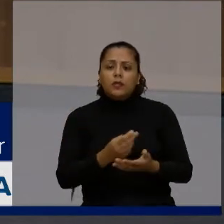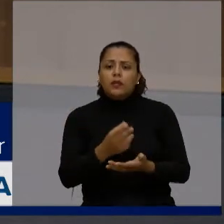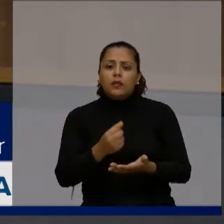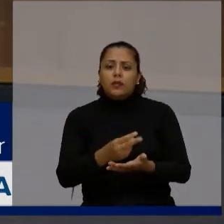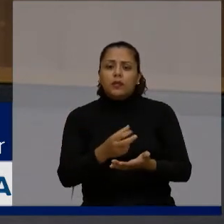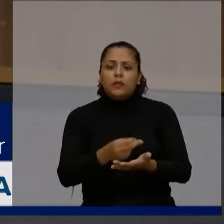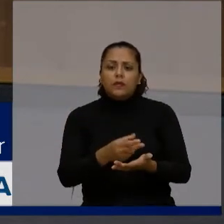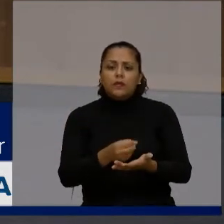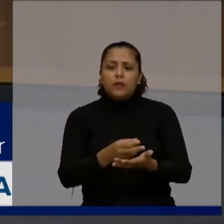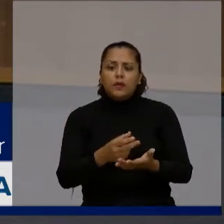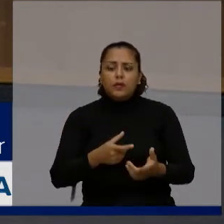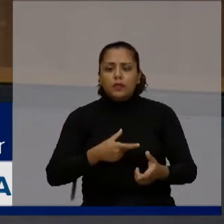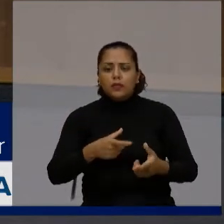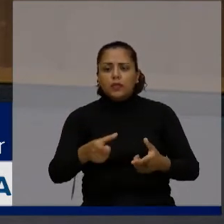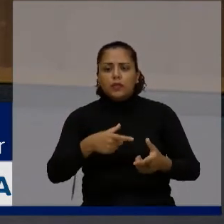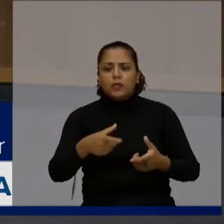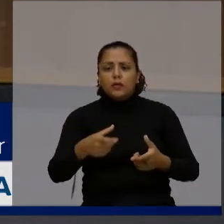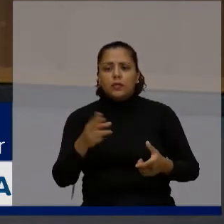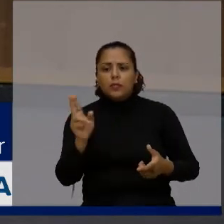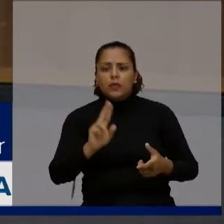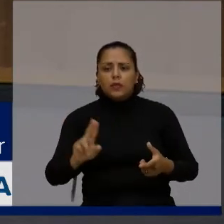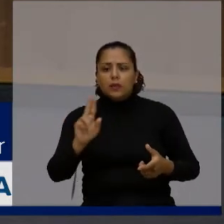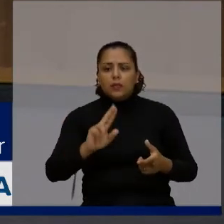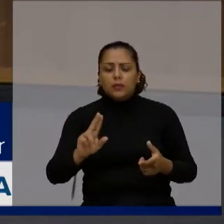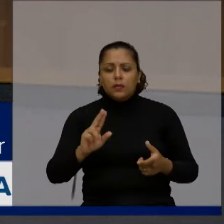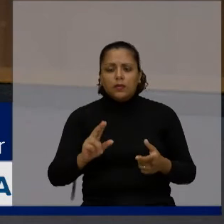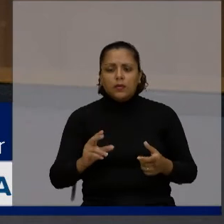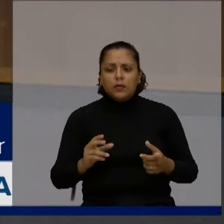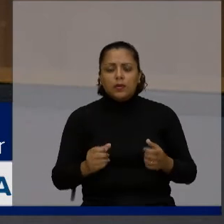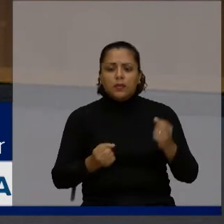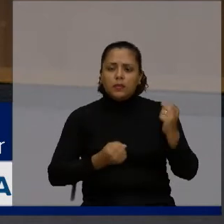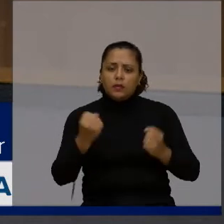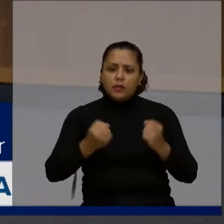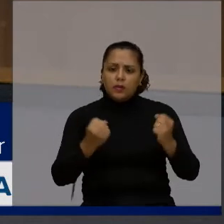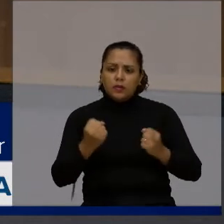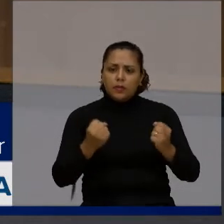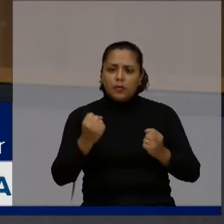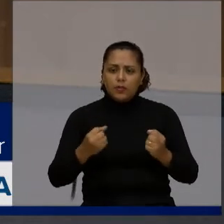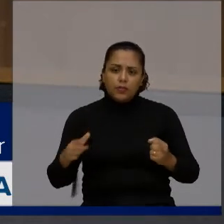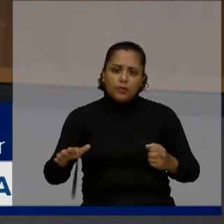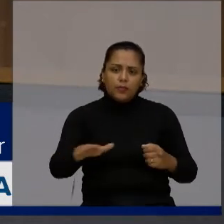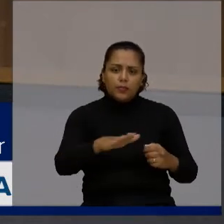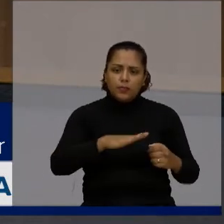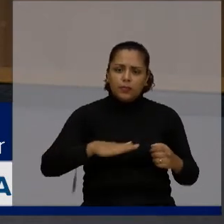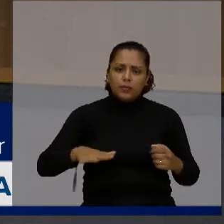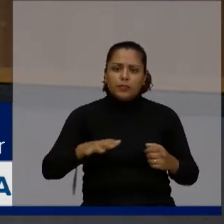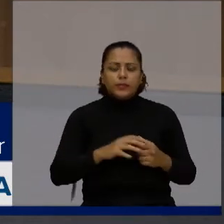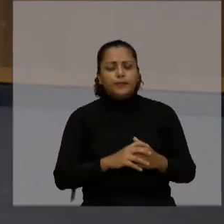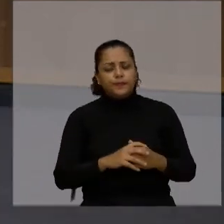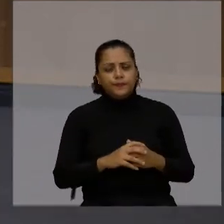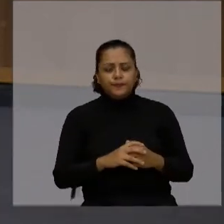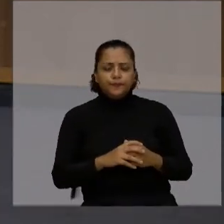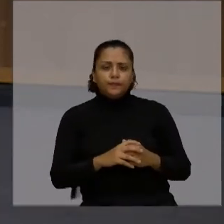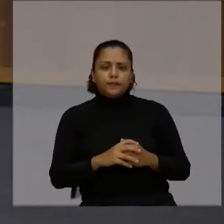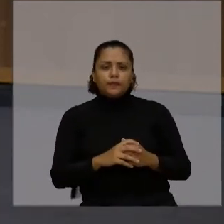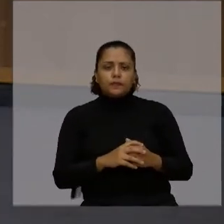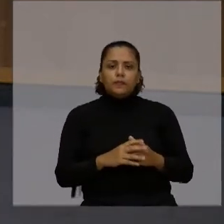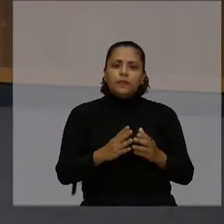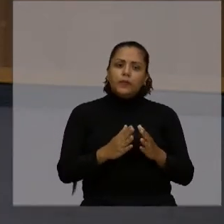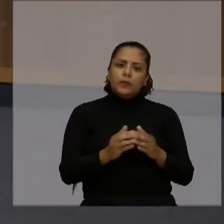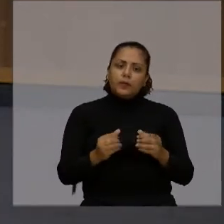crédito para o uso no transporte coletivo. Então, peço aí que esse requerimento